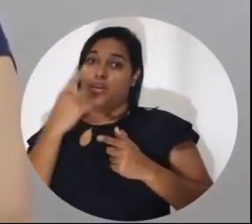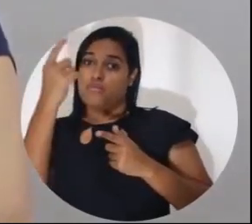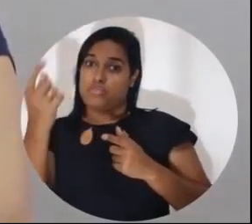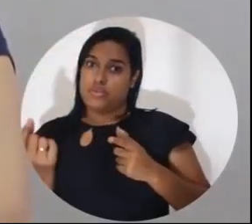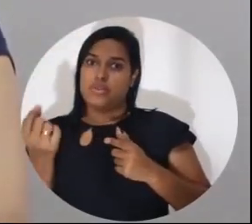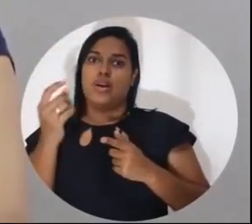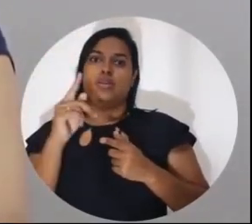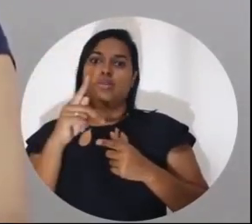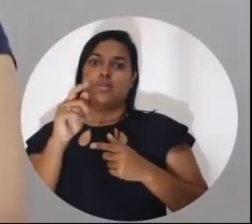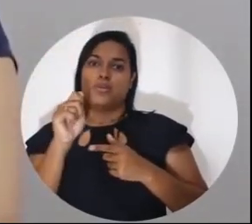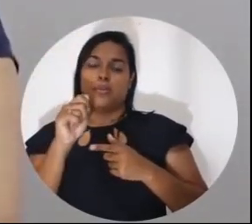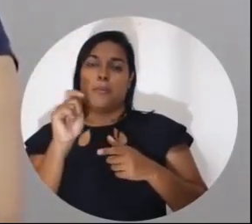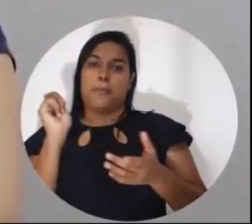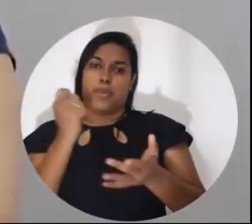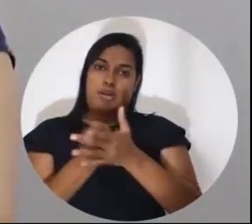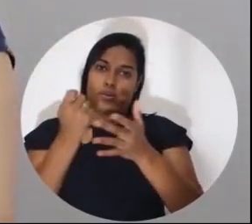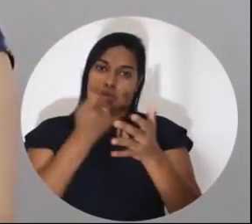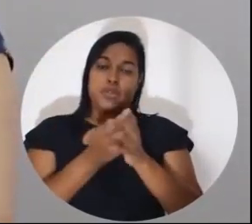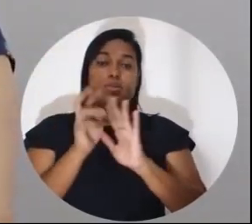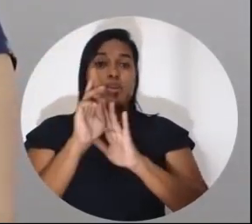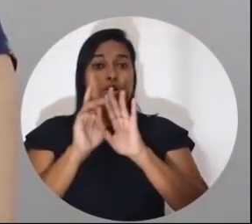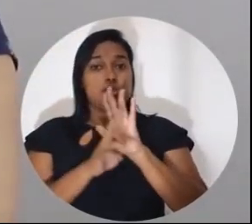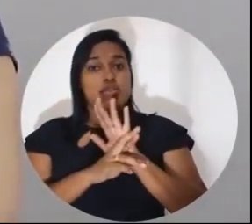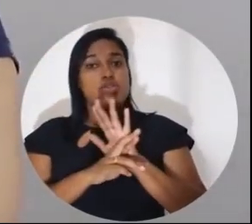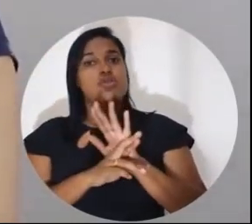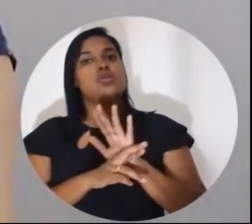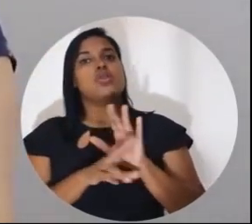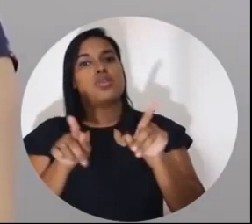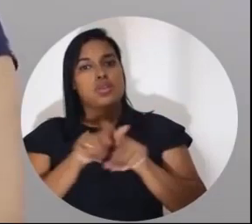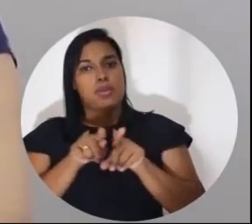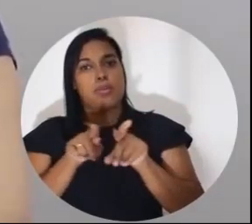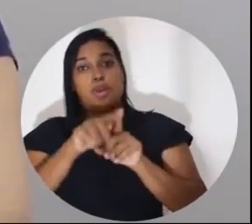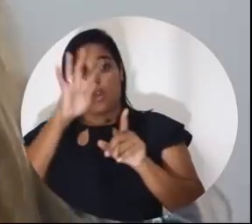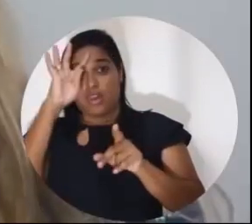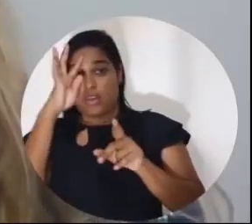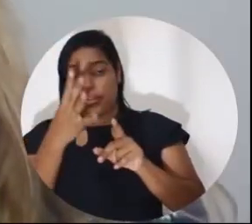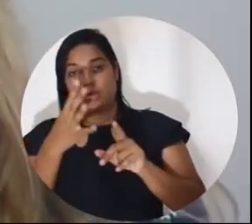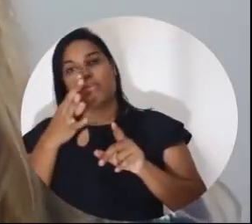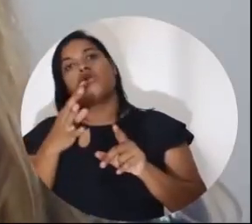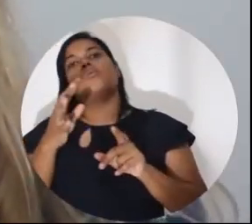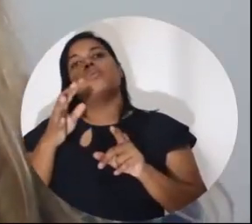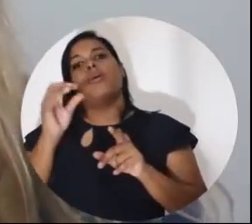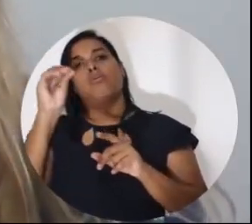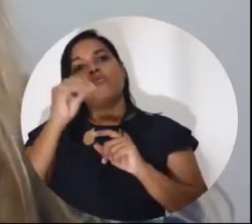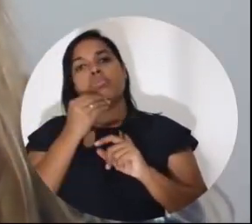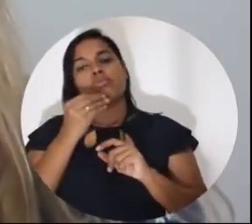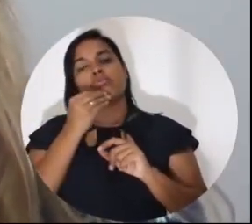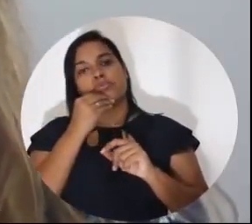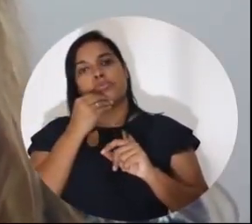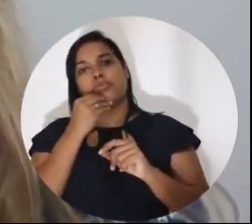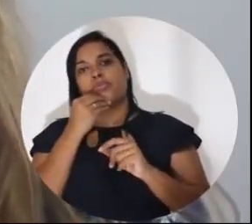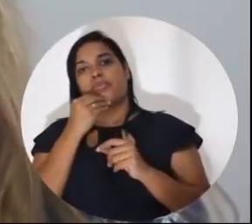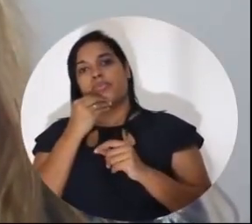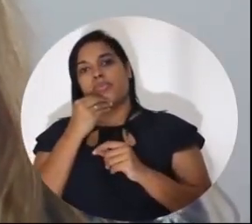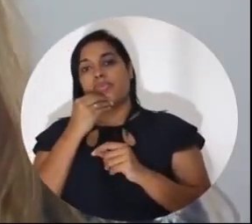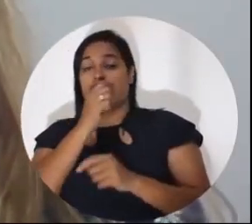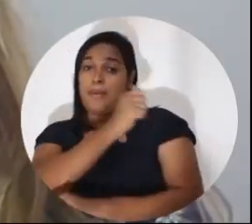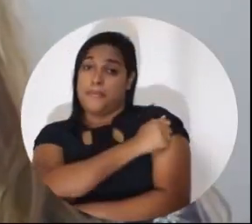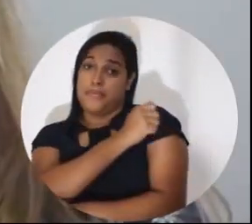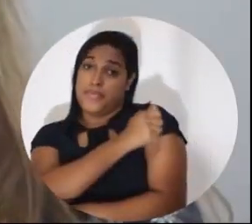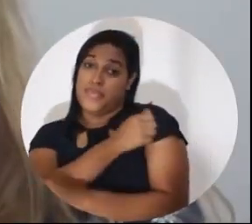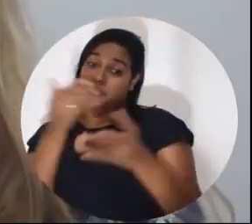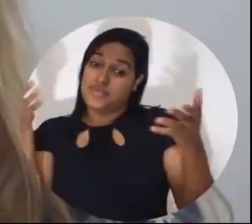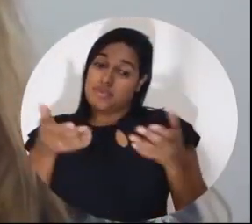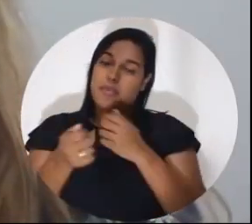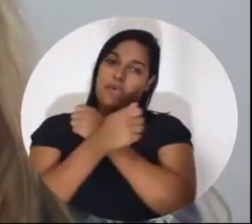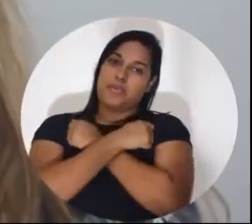no balanço de pagamentos e registra, e muitas vezes dá um resultado de déficit. Bem, meu caro companheiro de jornada, eu deixo